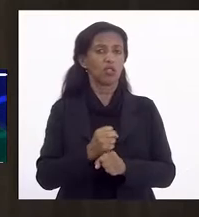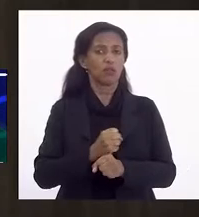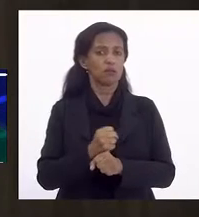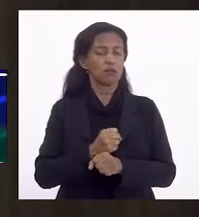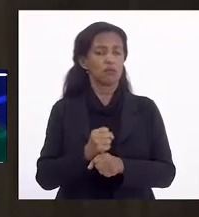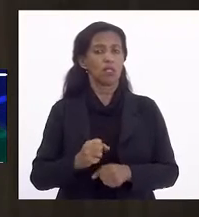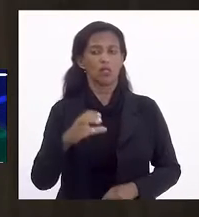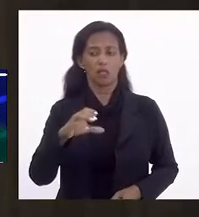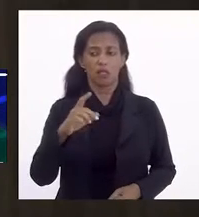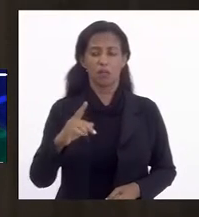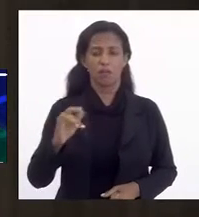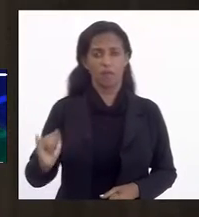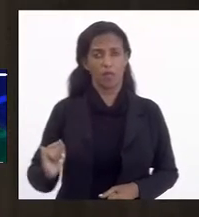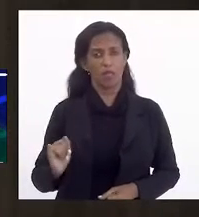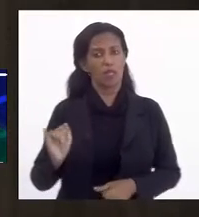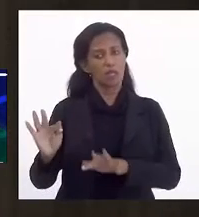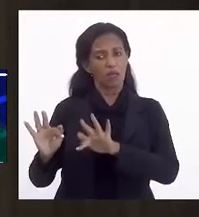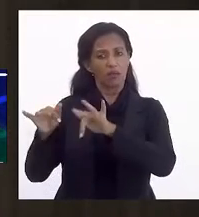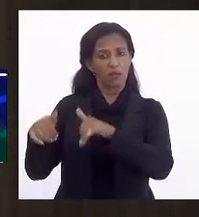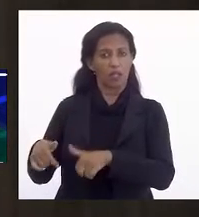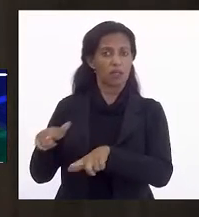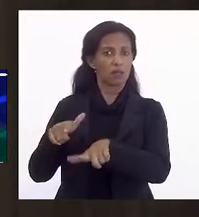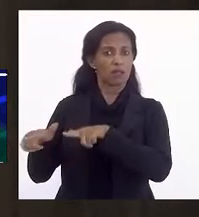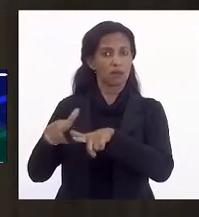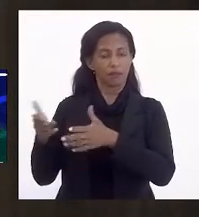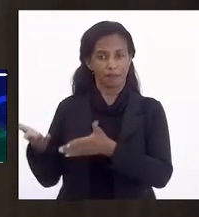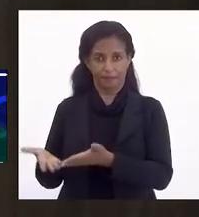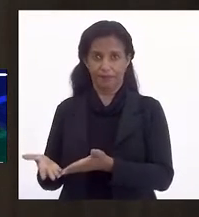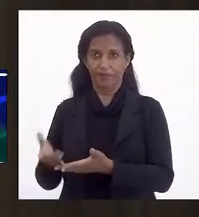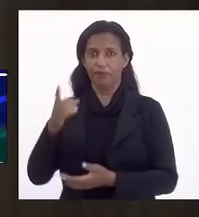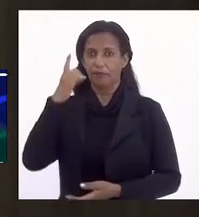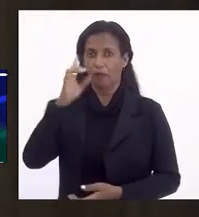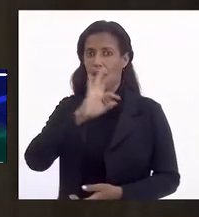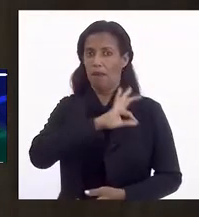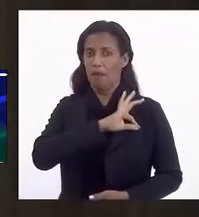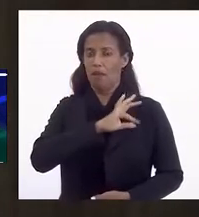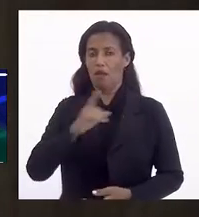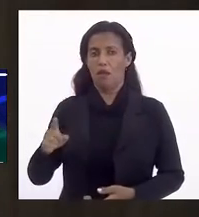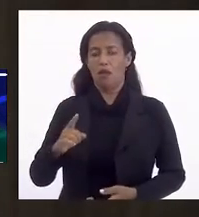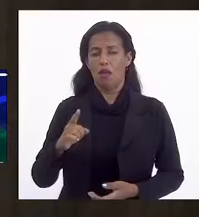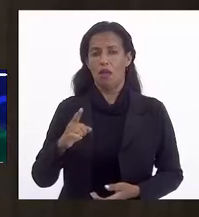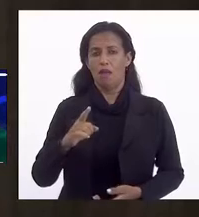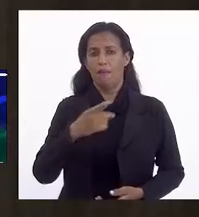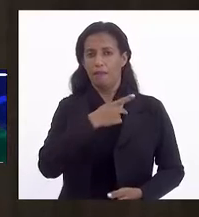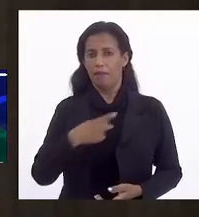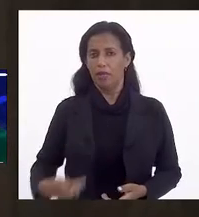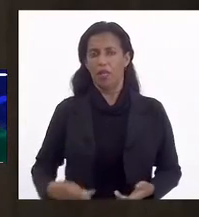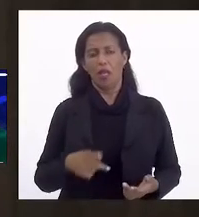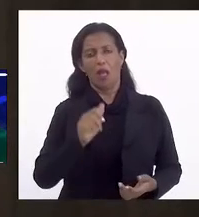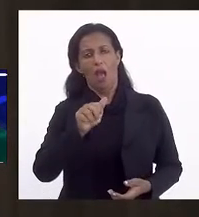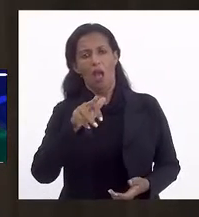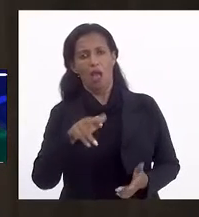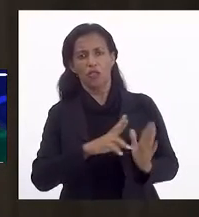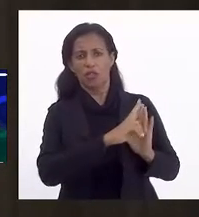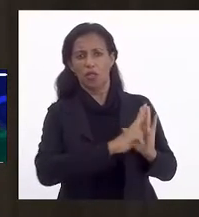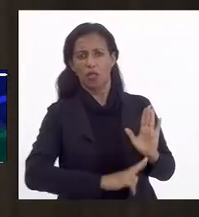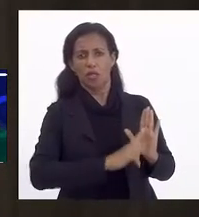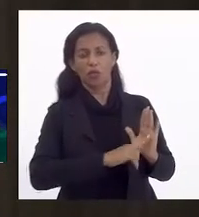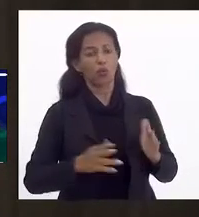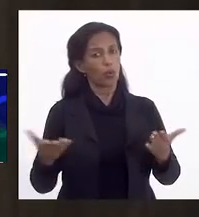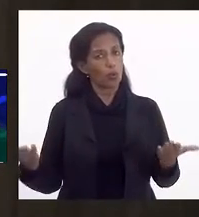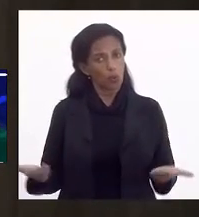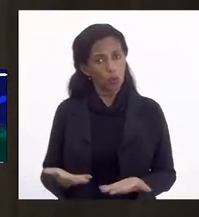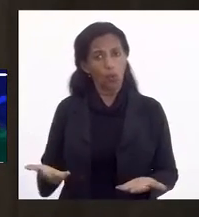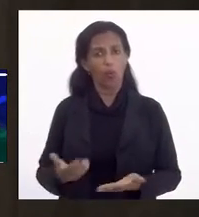A CPI, que está terminando os seus trabalhos, deputada Marta Rocha a preside, a Átila Nunes a relator. Hoje